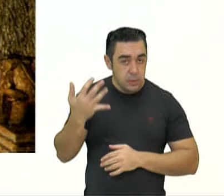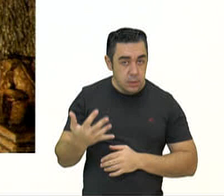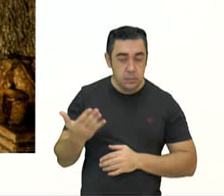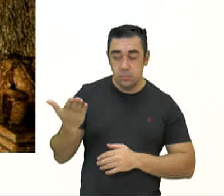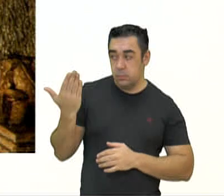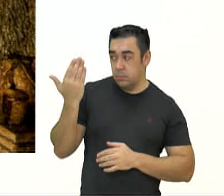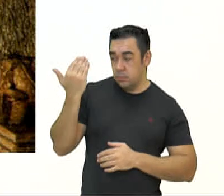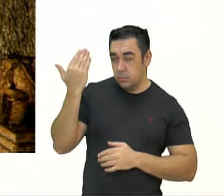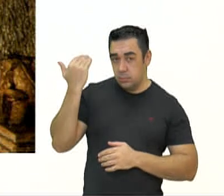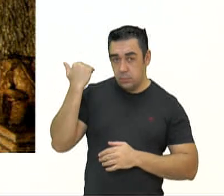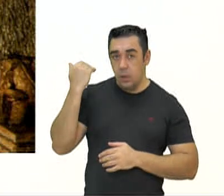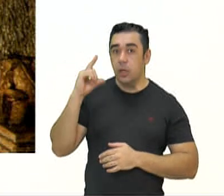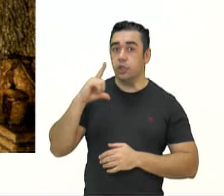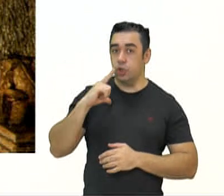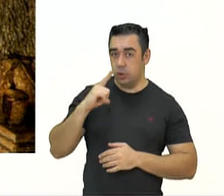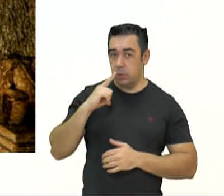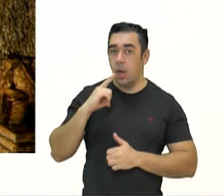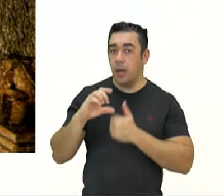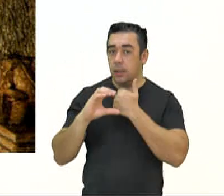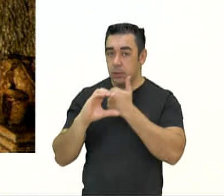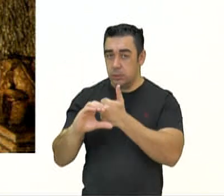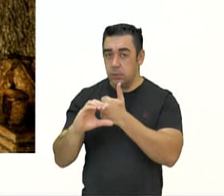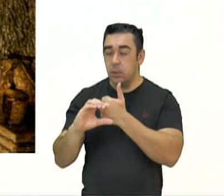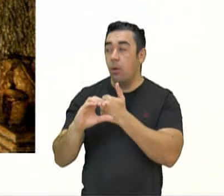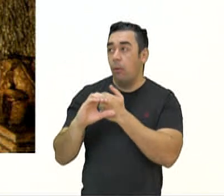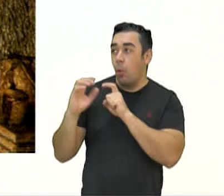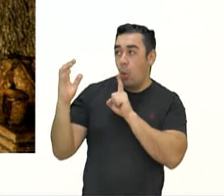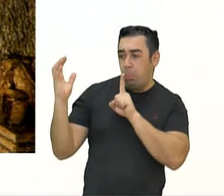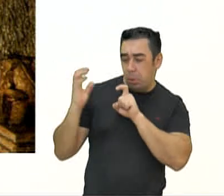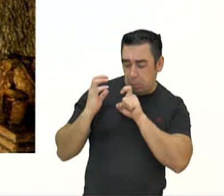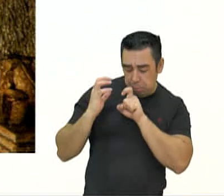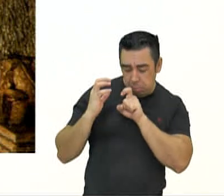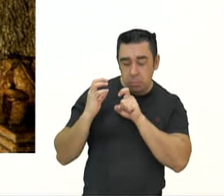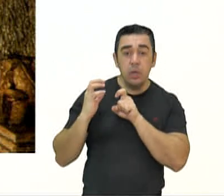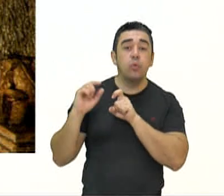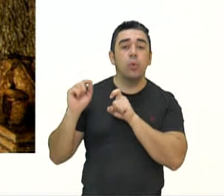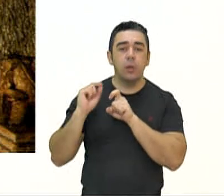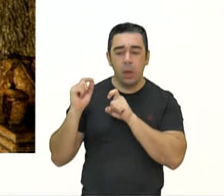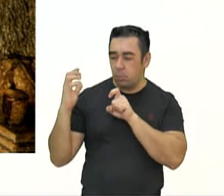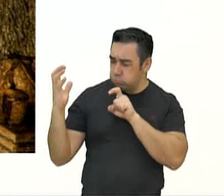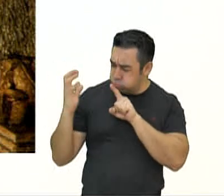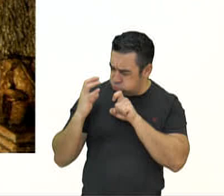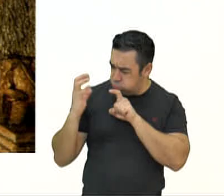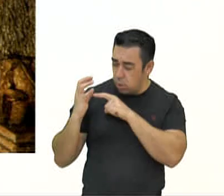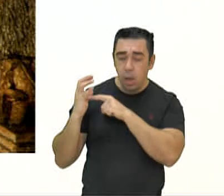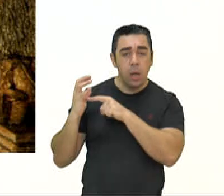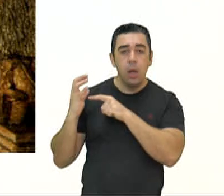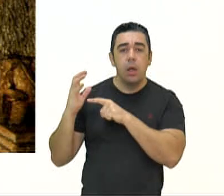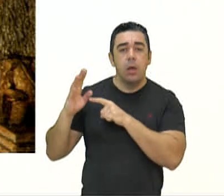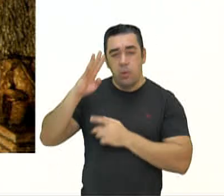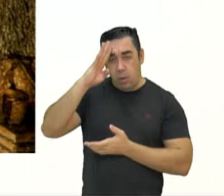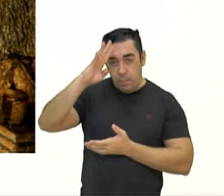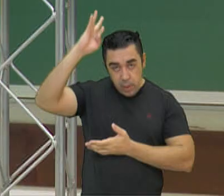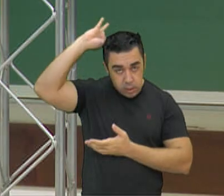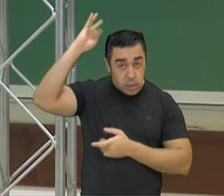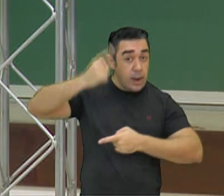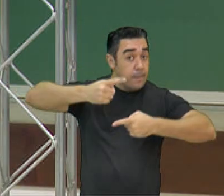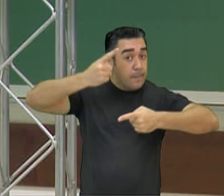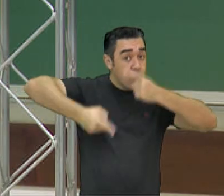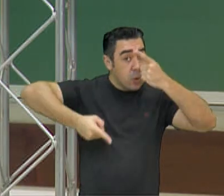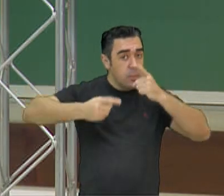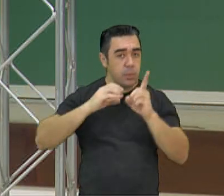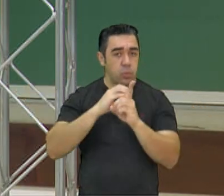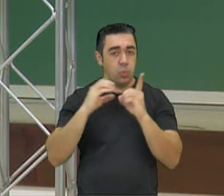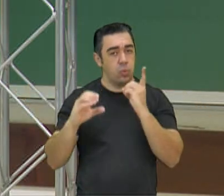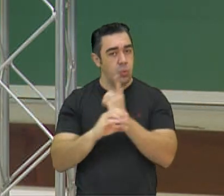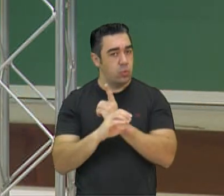eles eram subjugados aos romanos. Esses cultos, eles eram completamente proibidos. Então, para um cristão